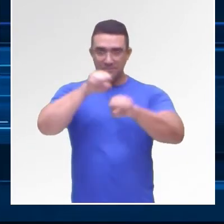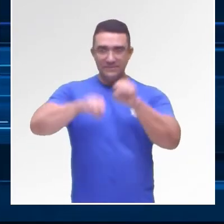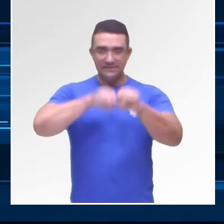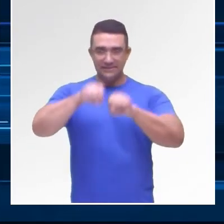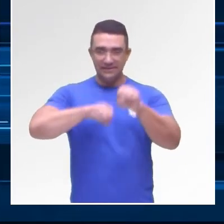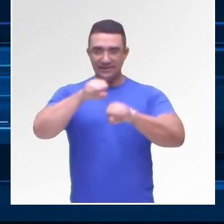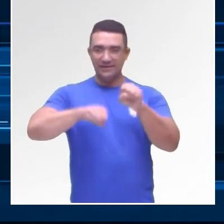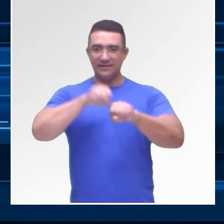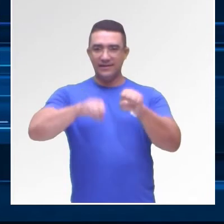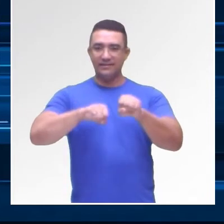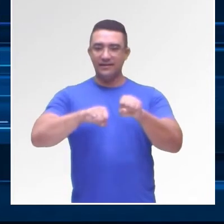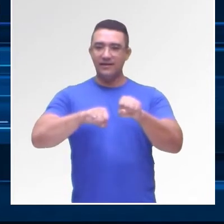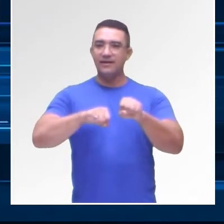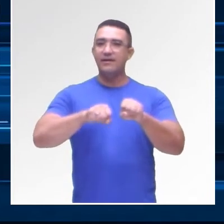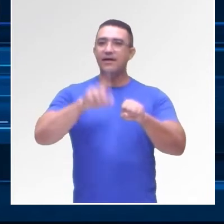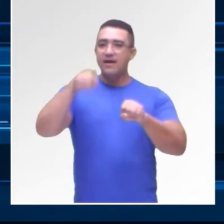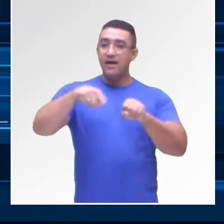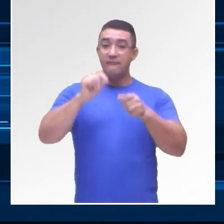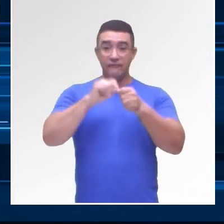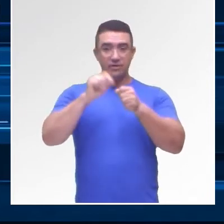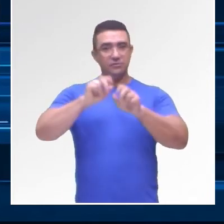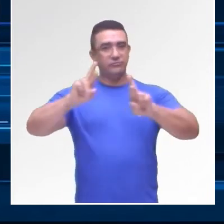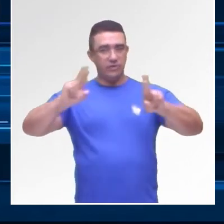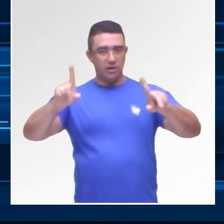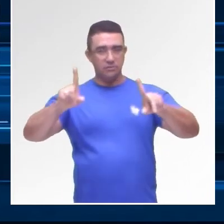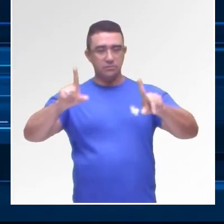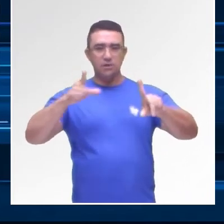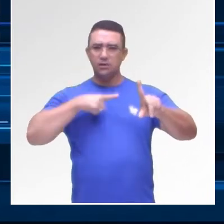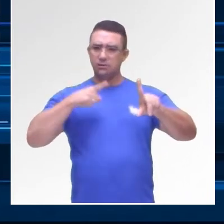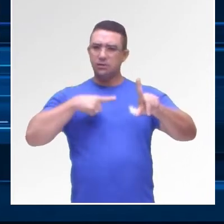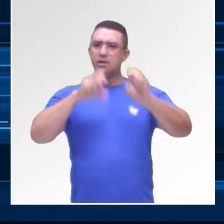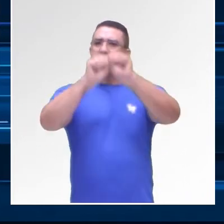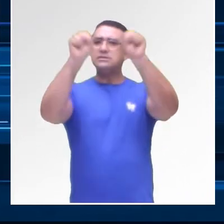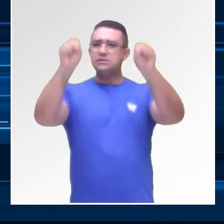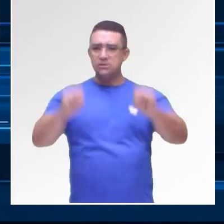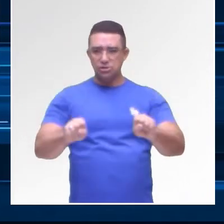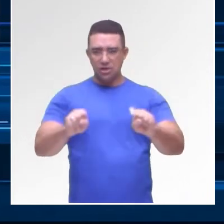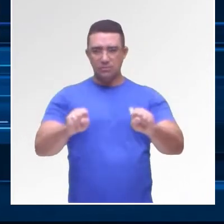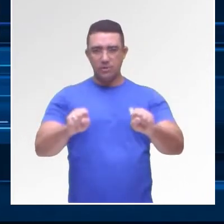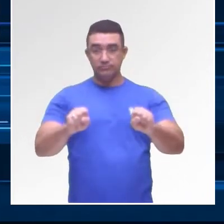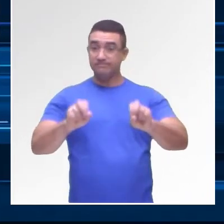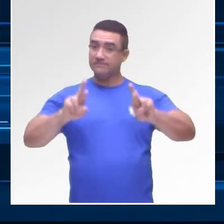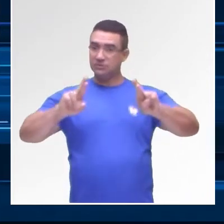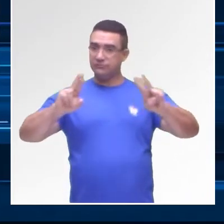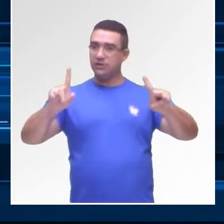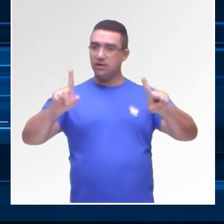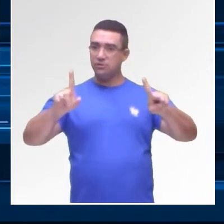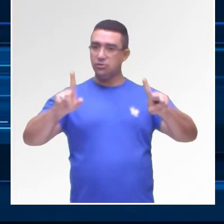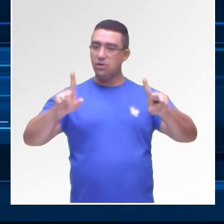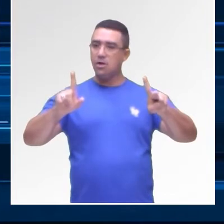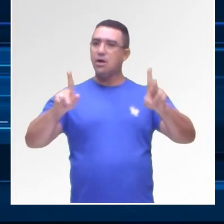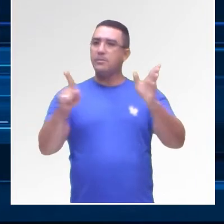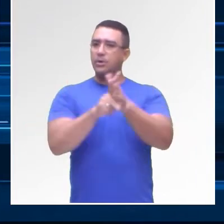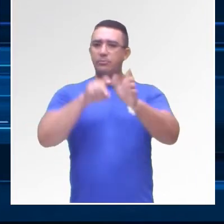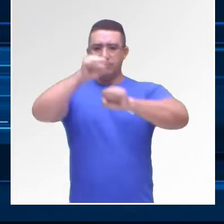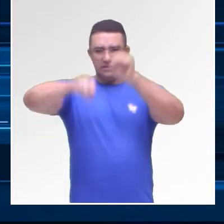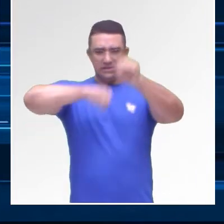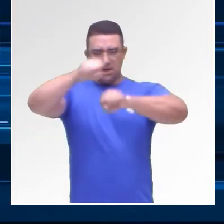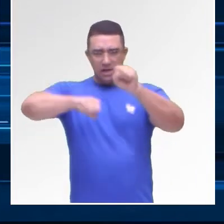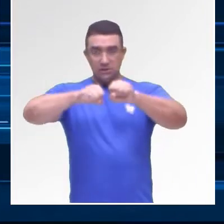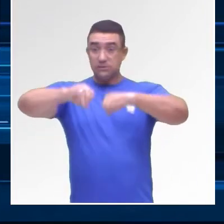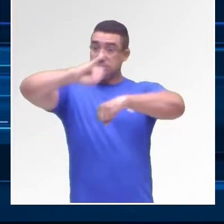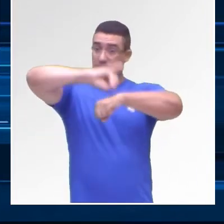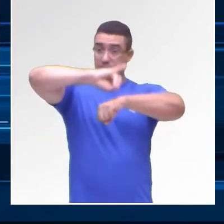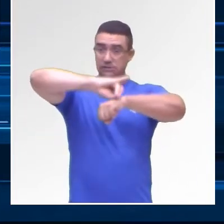ela nunca vai vir com um sistema, por exemplo, de transporte, né, tipo as bicicletas urbanas